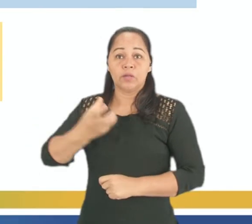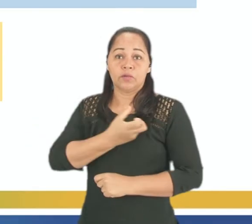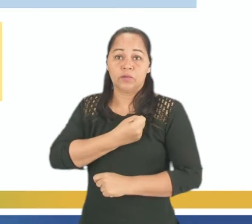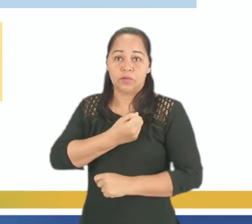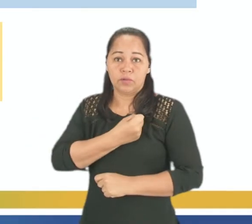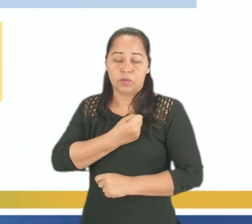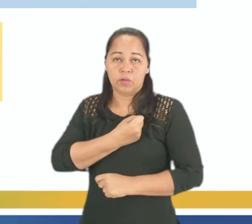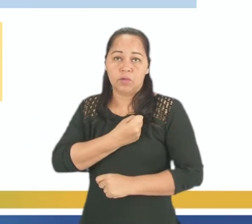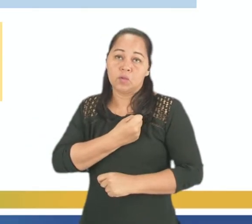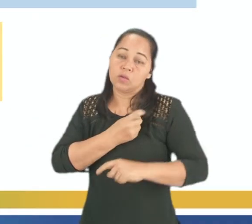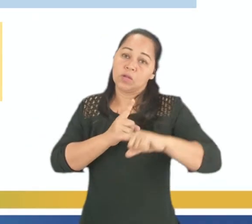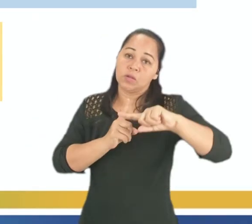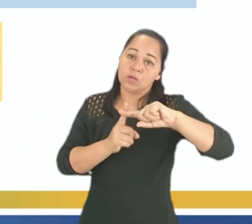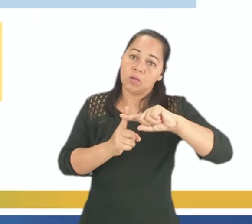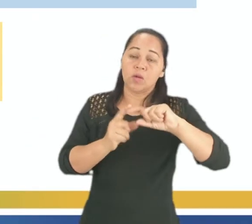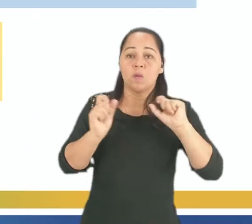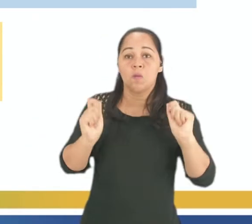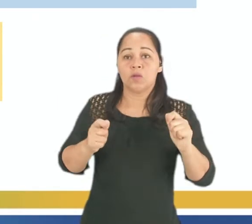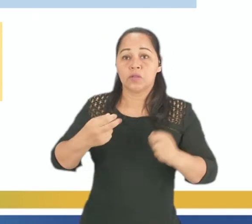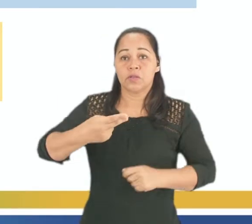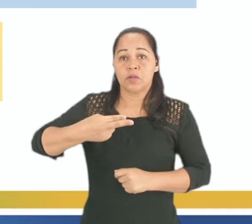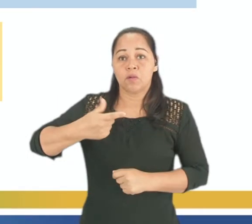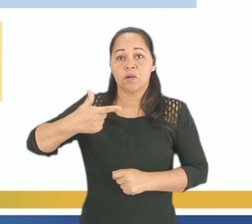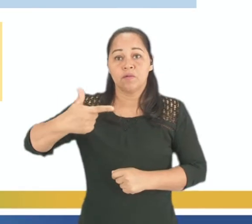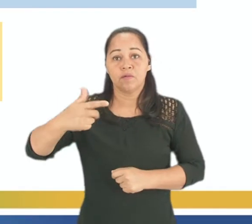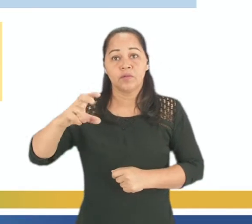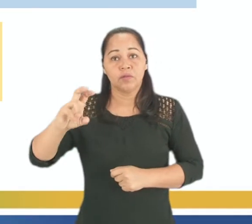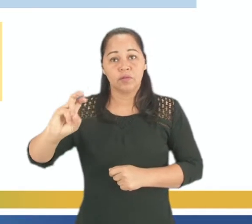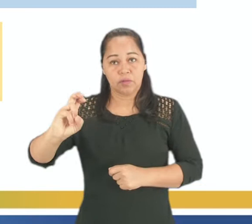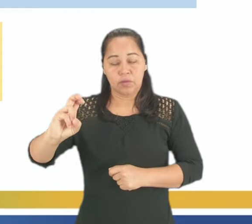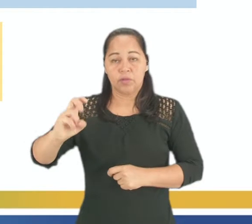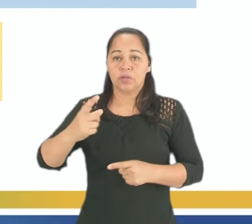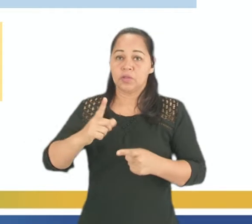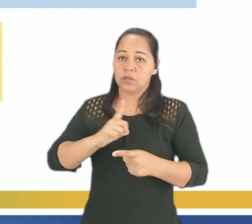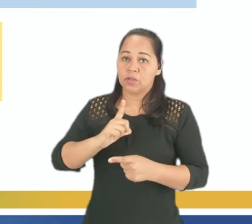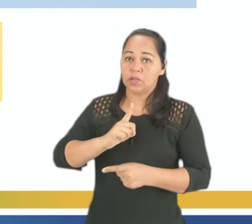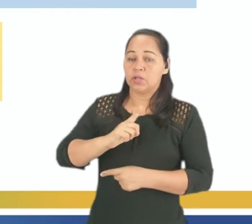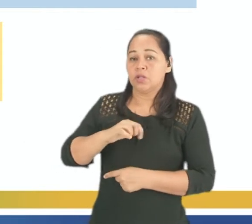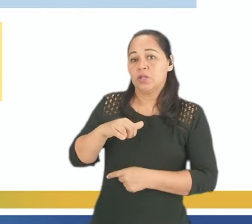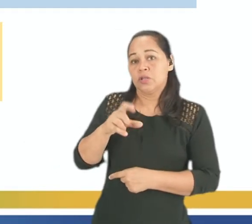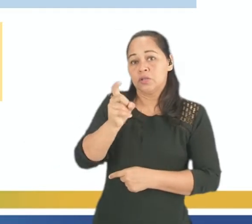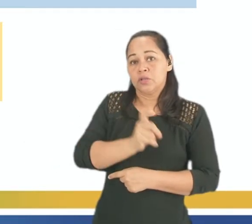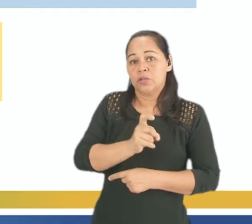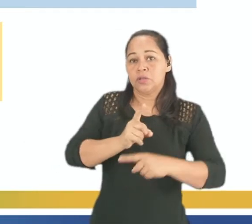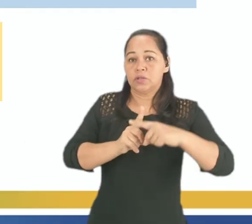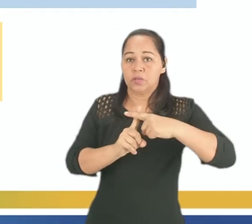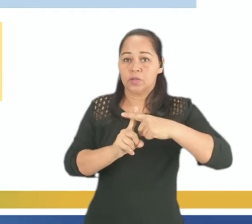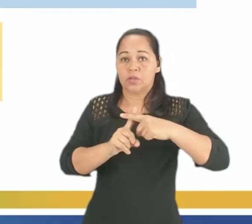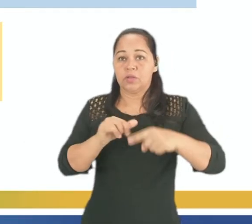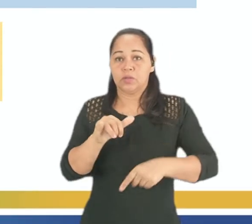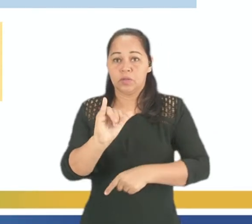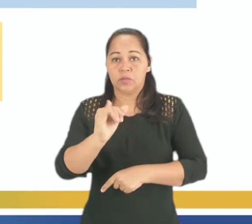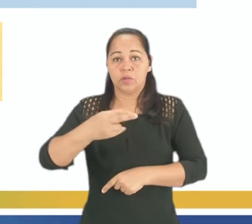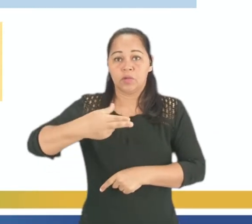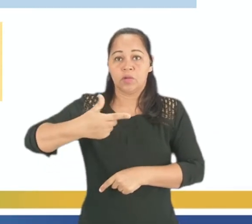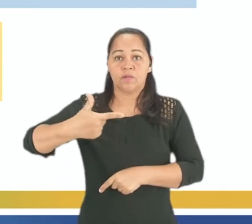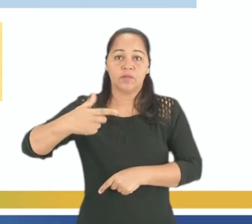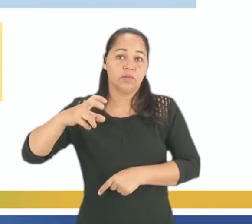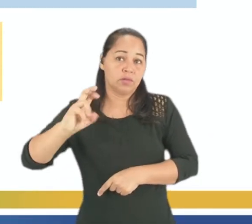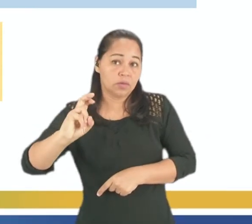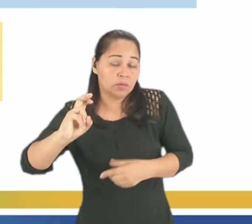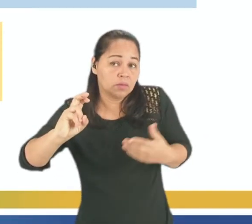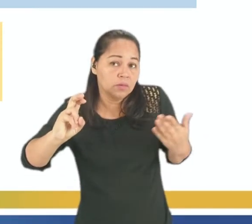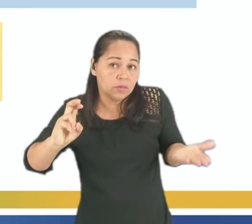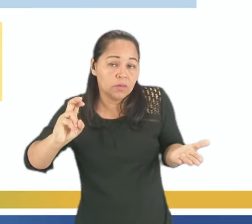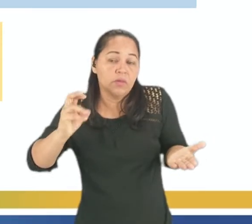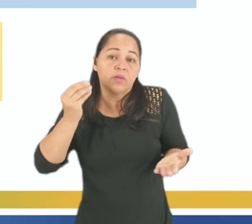igual a 25, já que lá nós temos na primeira equação x mais y igual a 25. E testar tais números, os